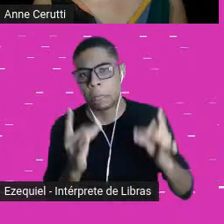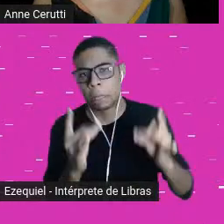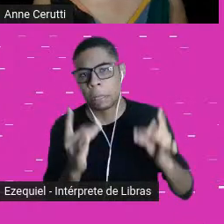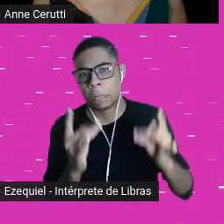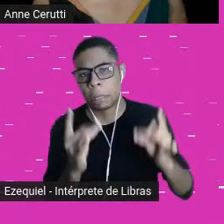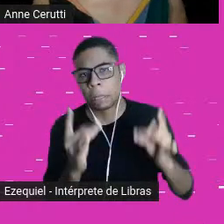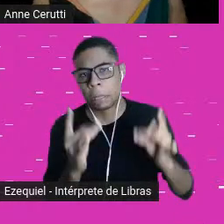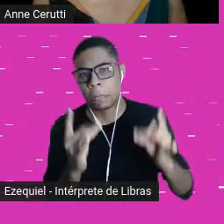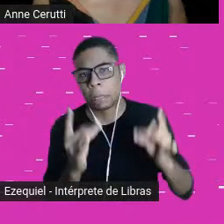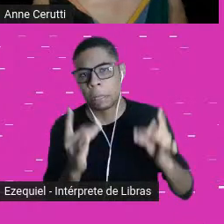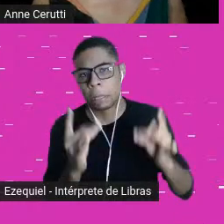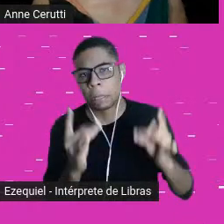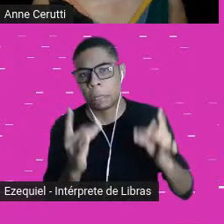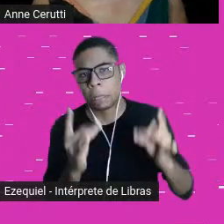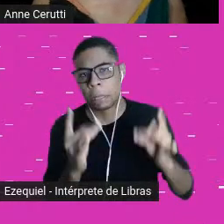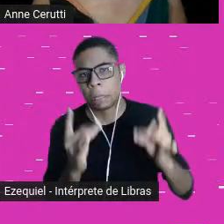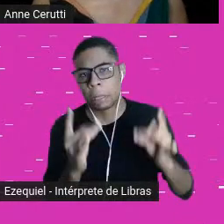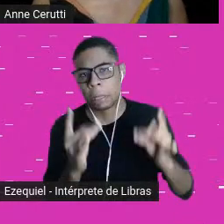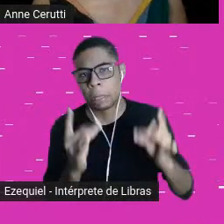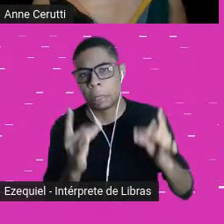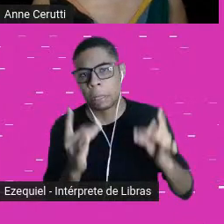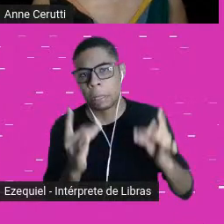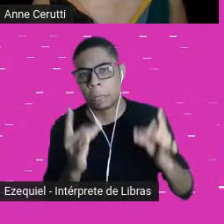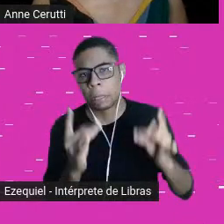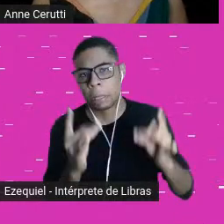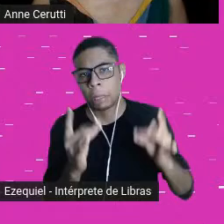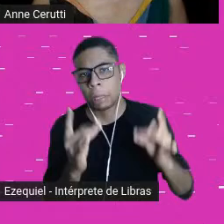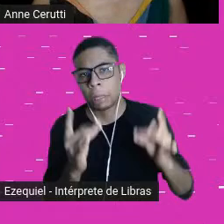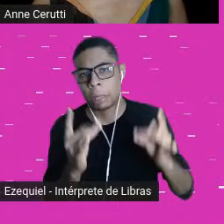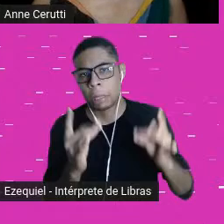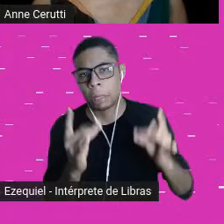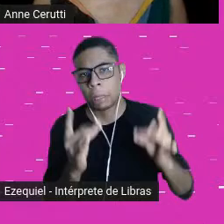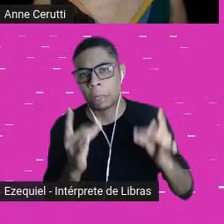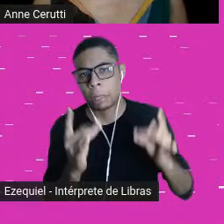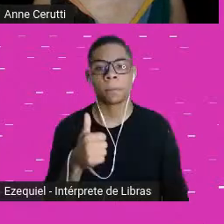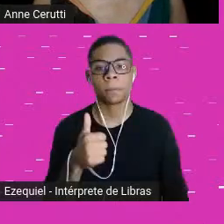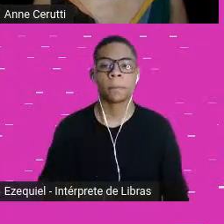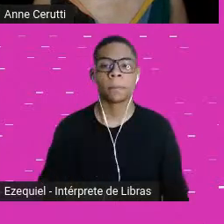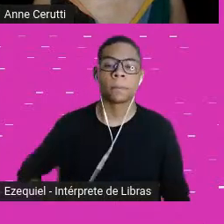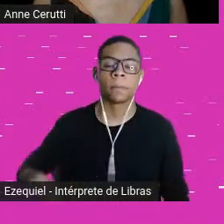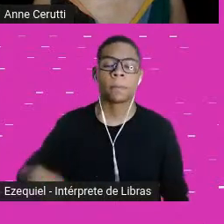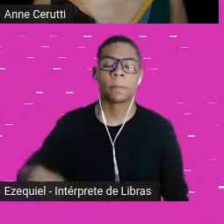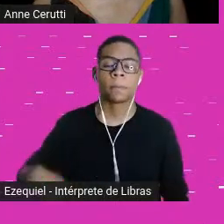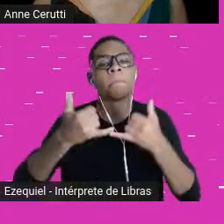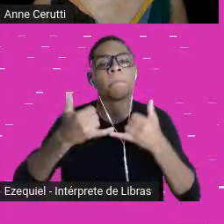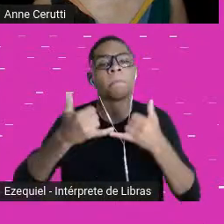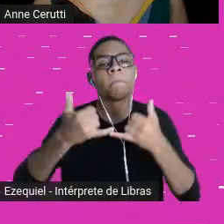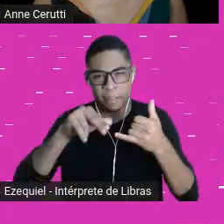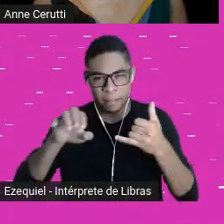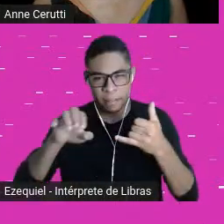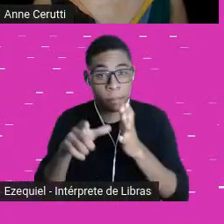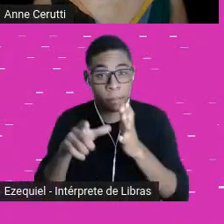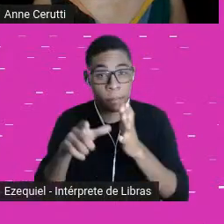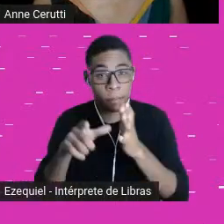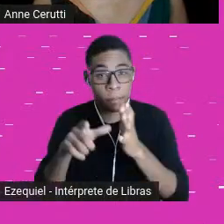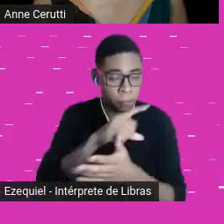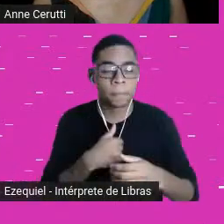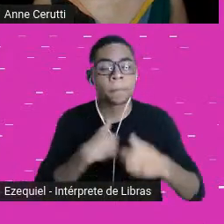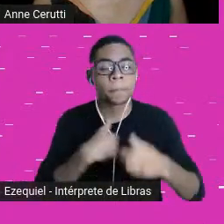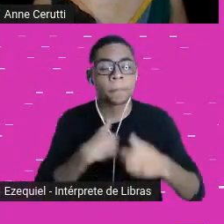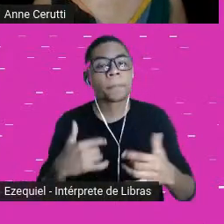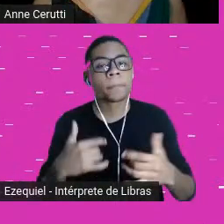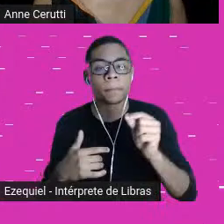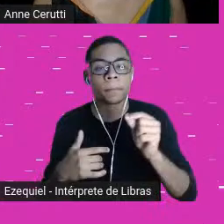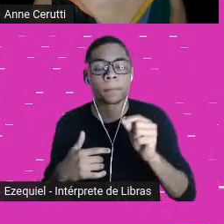de você cair, né, eu estava falando um pouco disso, né, como de alguma maneira isso também tinha a ver com esse lugar dos tapetes que